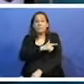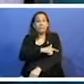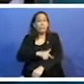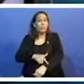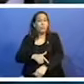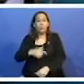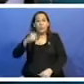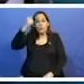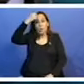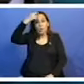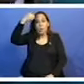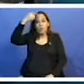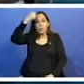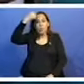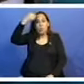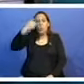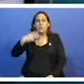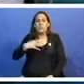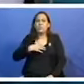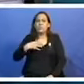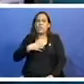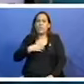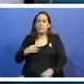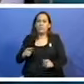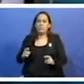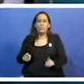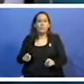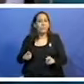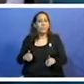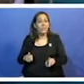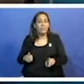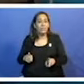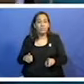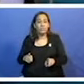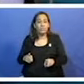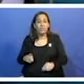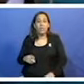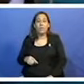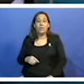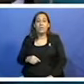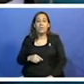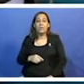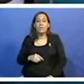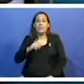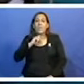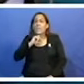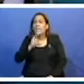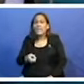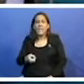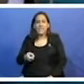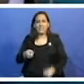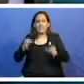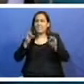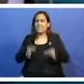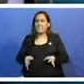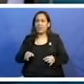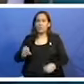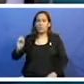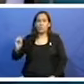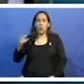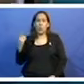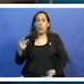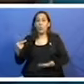são culturas diferentes. Eles estão errados? Não. Nós estamos totalmente errados? Também